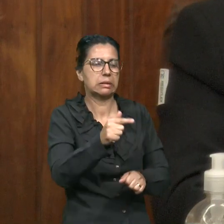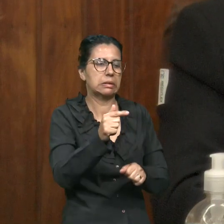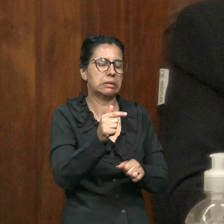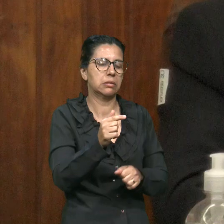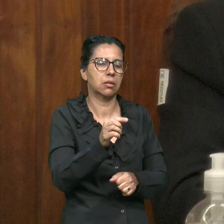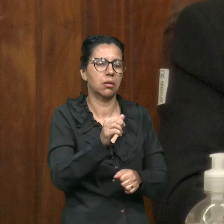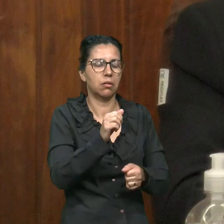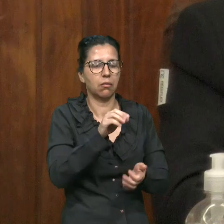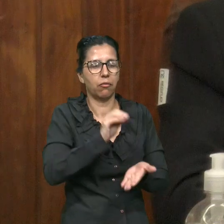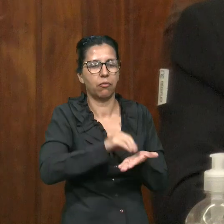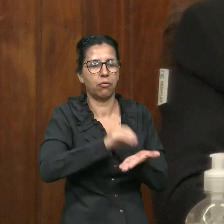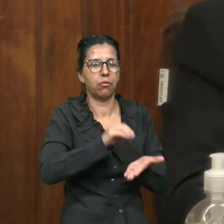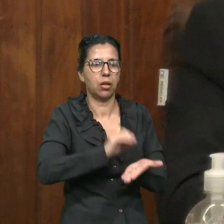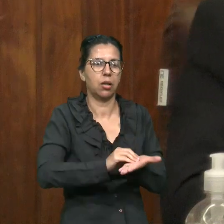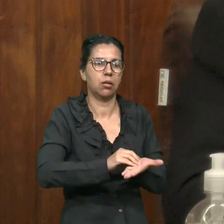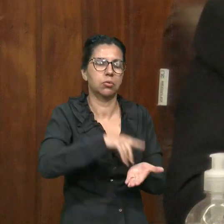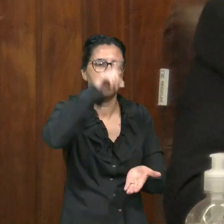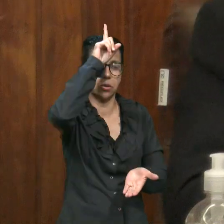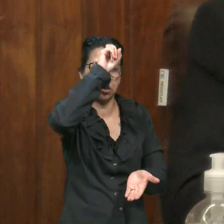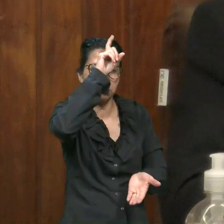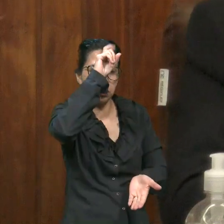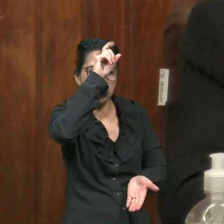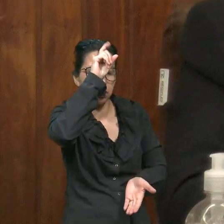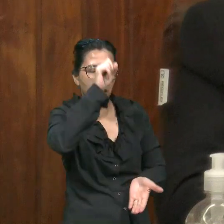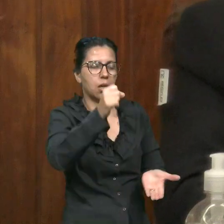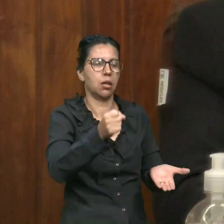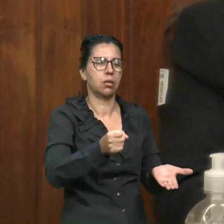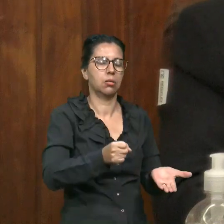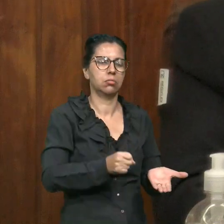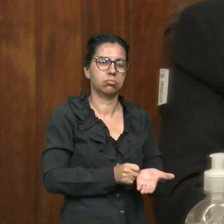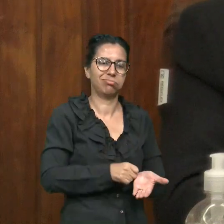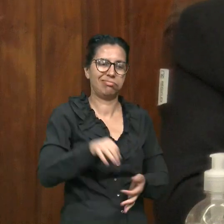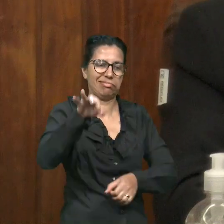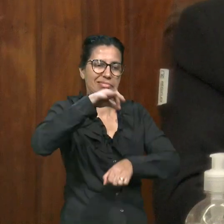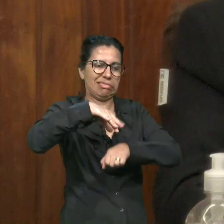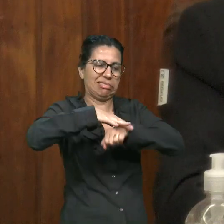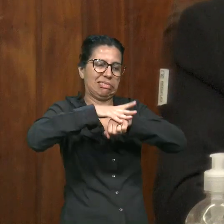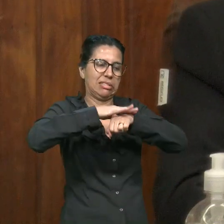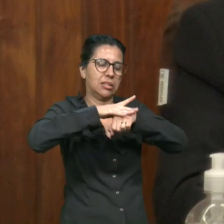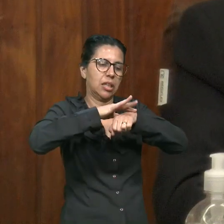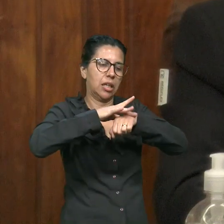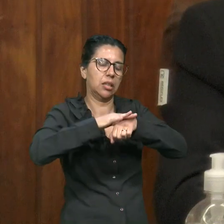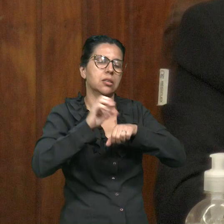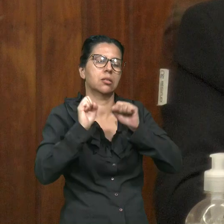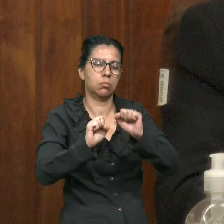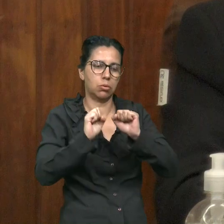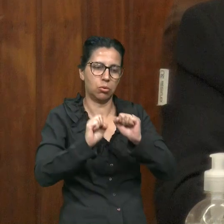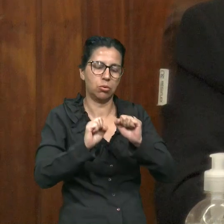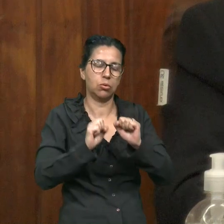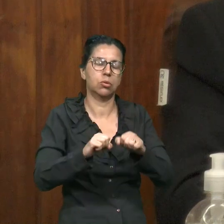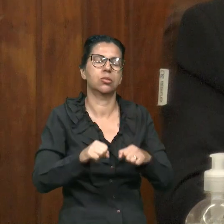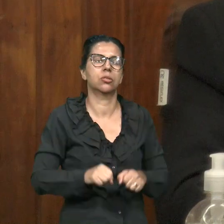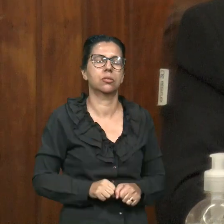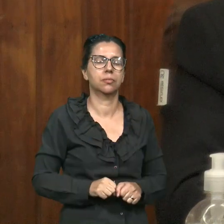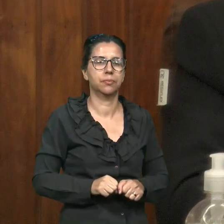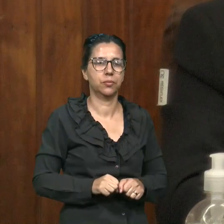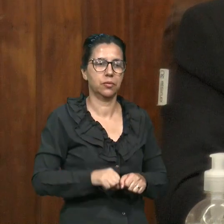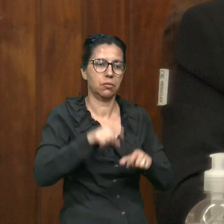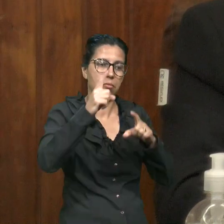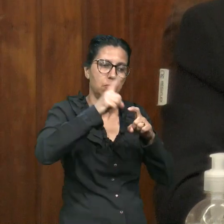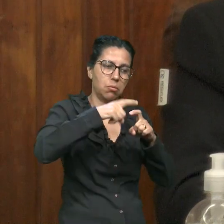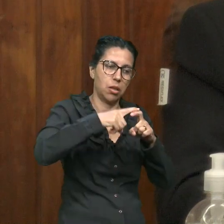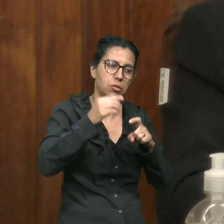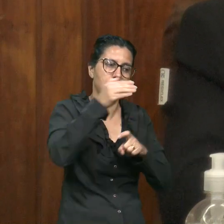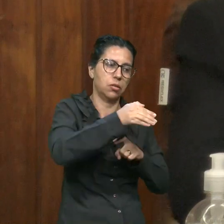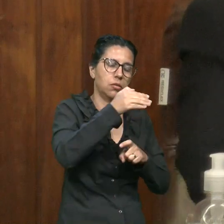e unidades de saúde sob risco de contaminação e propagação de doenças entre a população que necessita de atendimento médico nesses